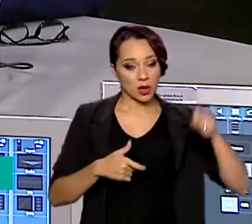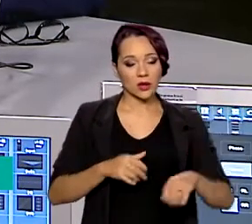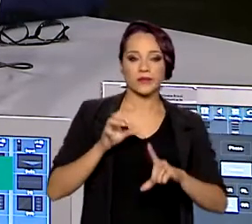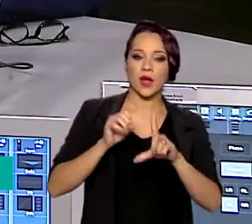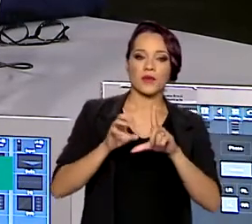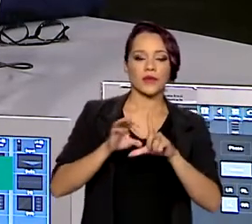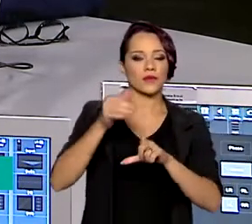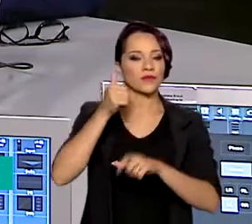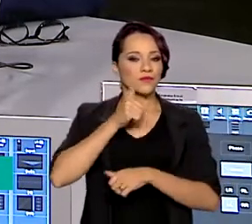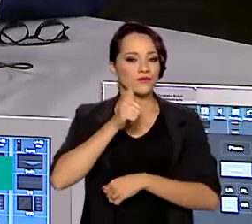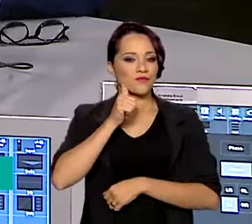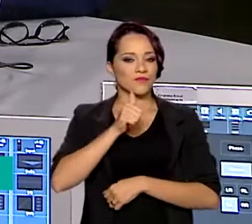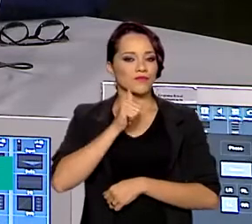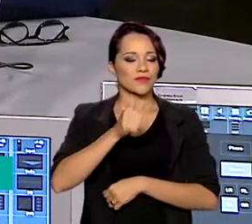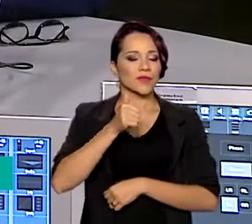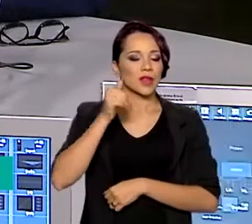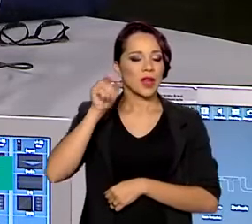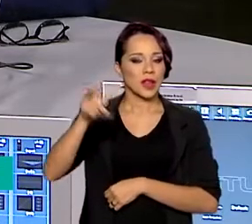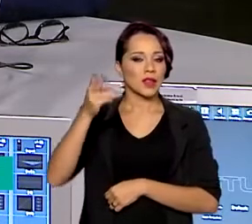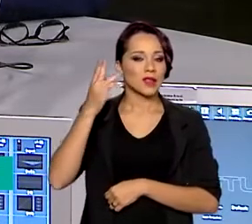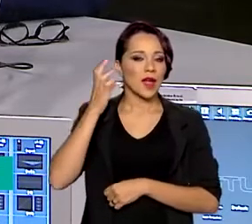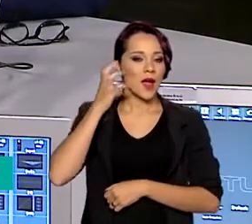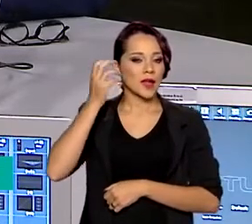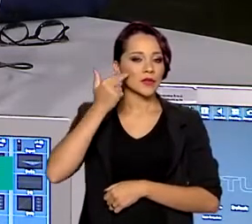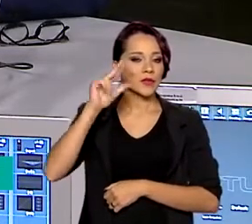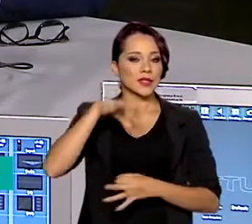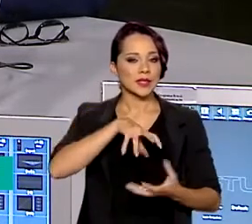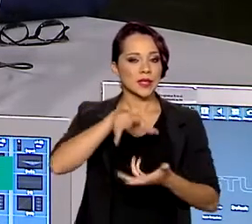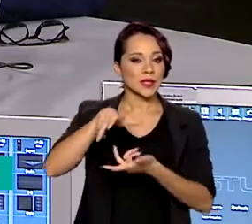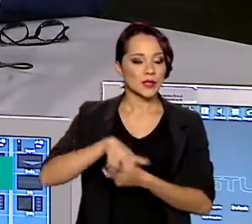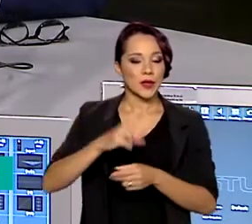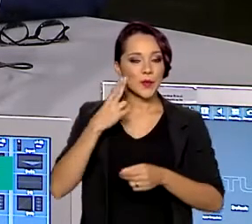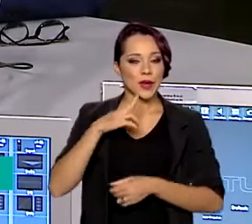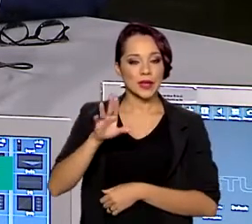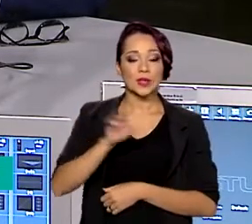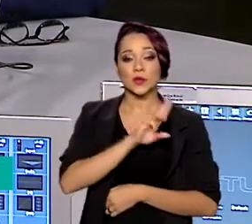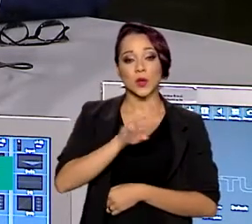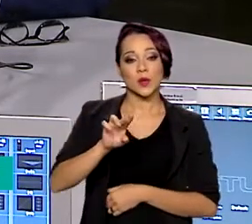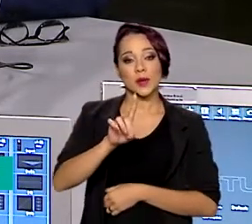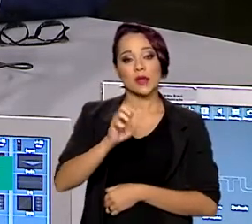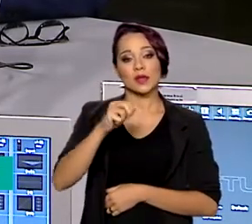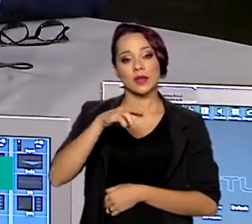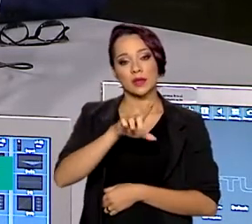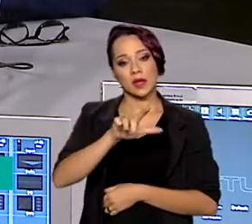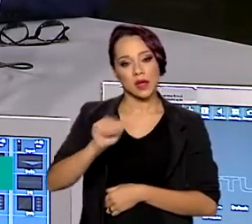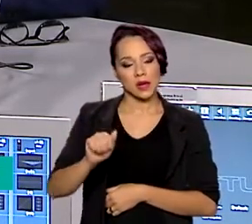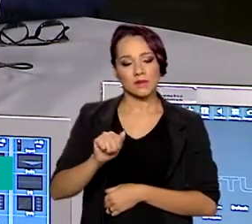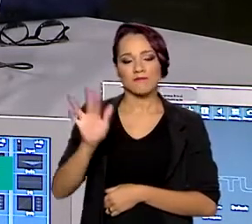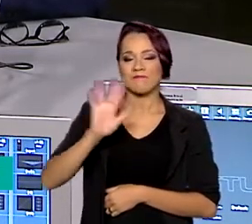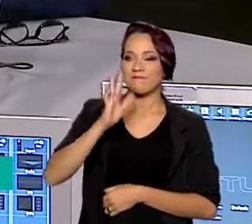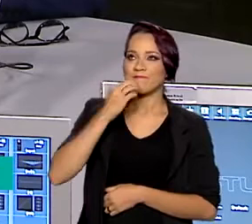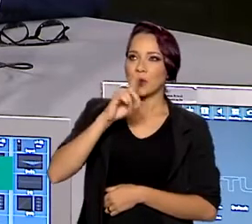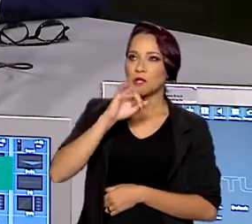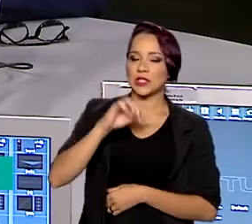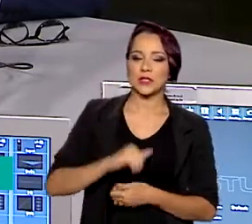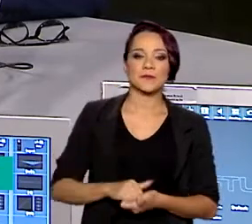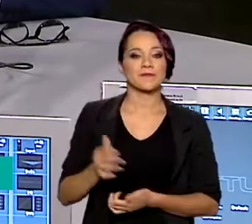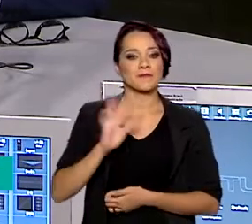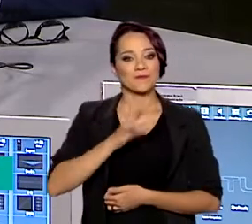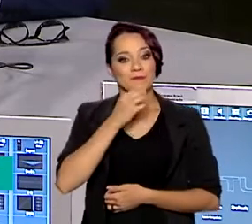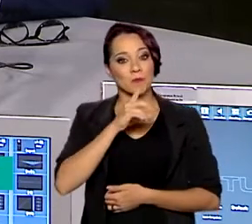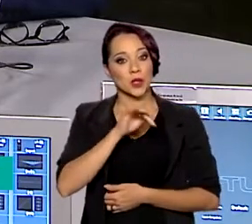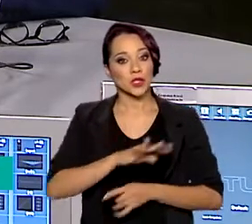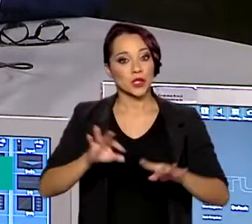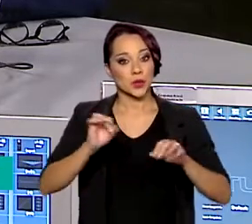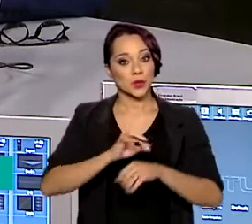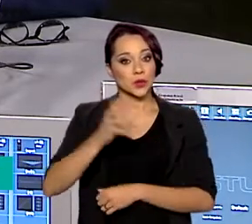Daniela Franco, direto dos estúdios da Rádio França Internacional em Paris. Bom dia, Daniela. Olá, Miguelzinho. Bom dia para você. Bom dia aos ouvintes